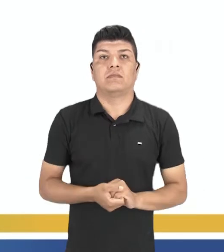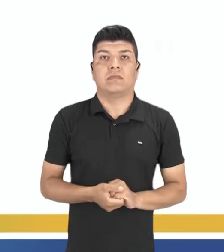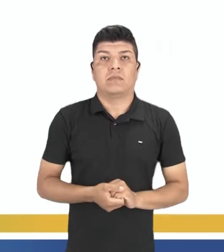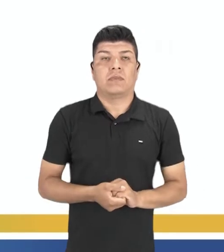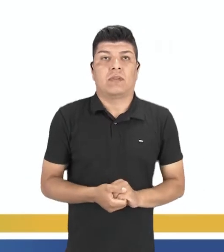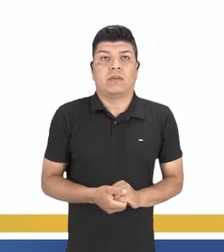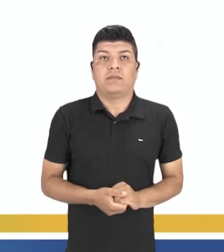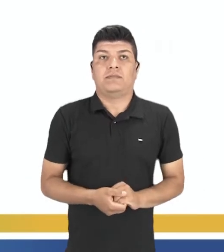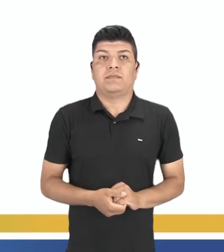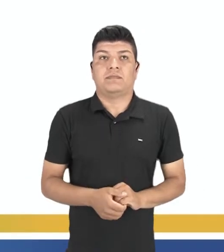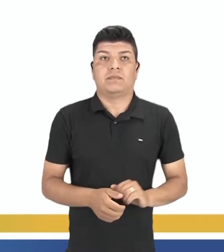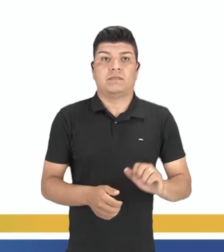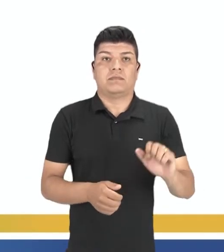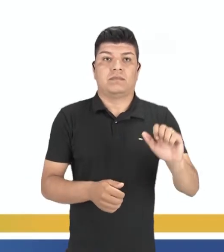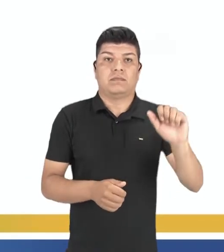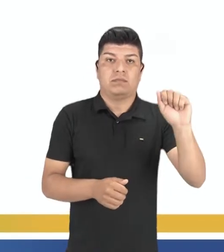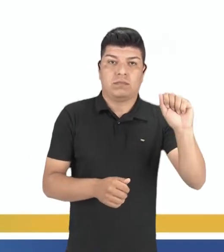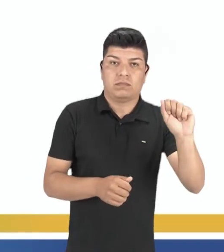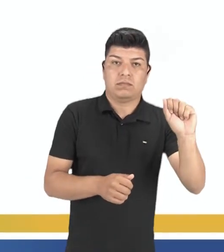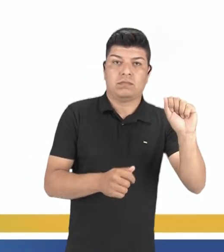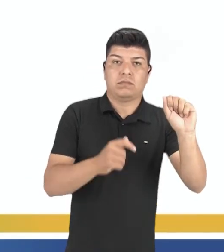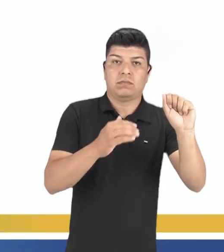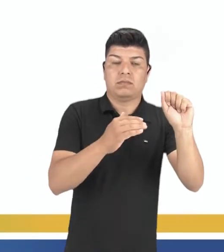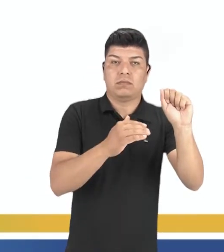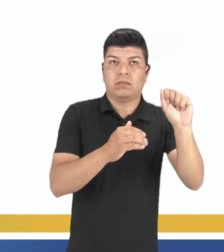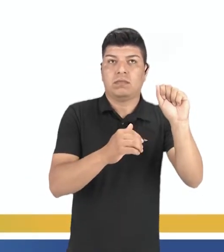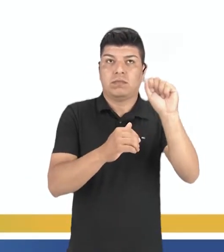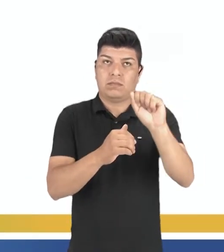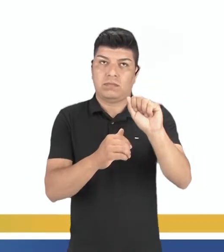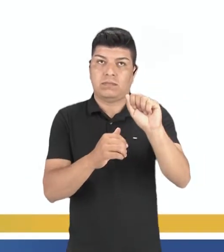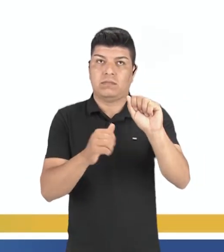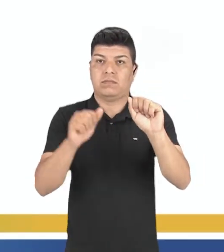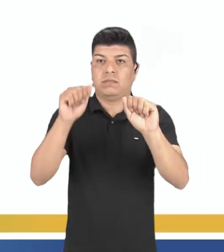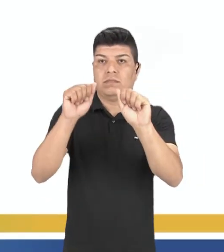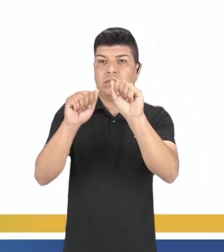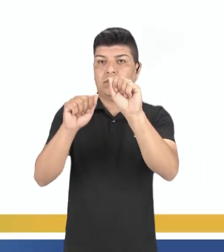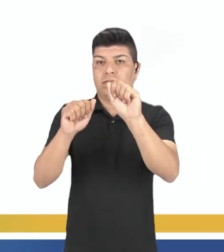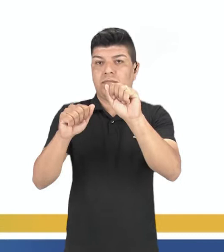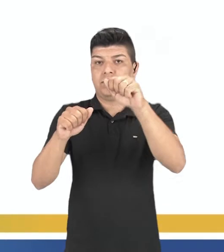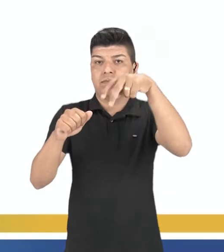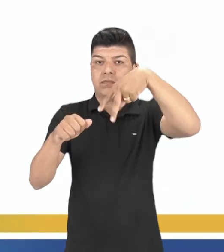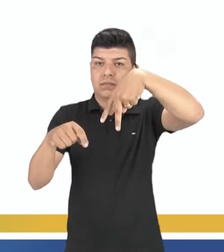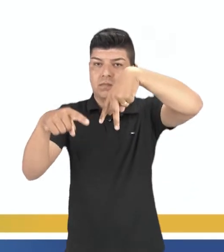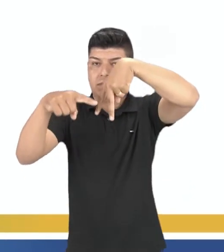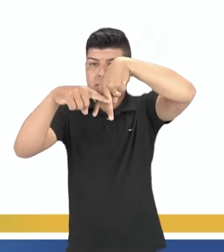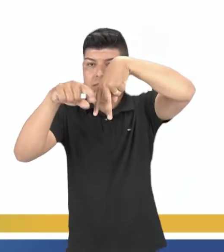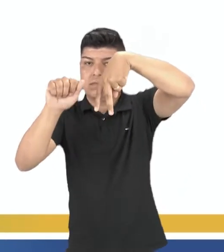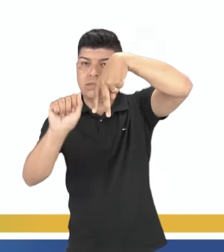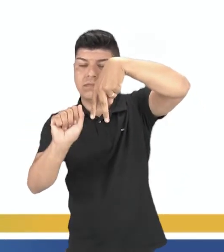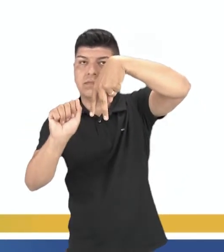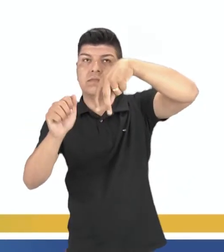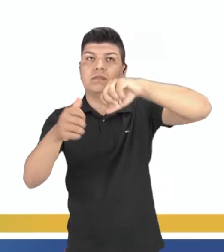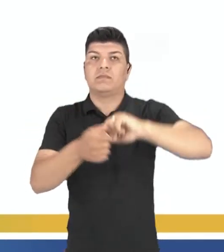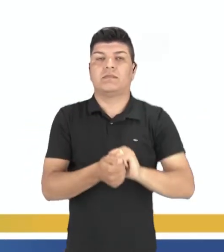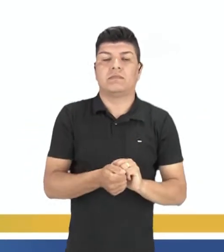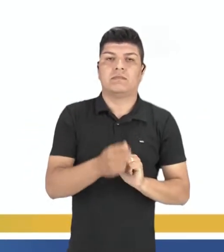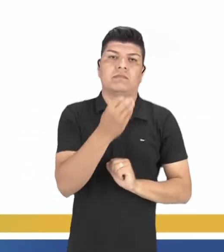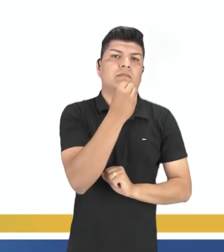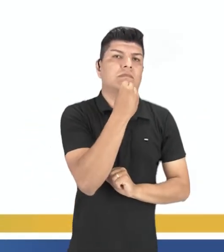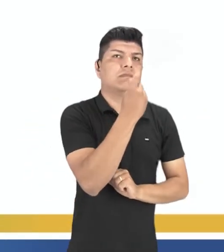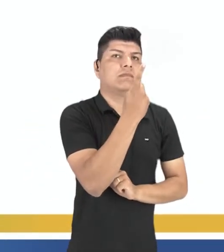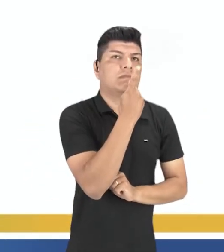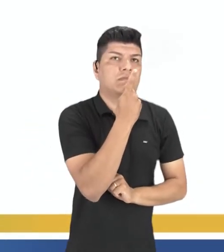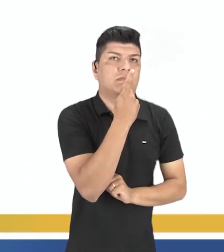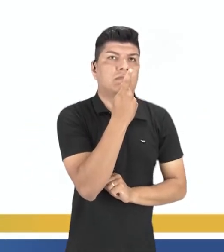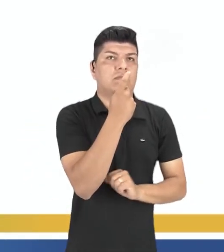tem, azão, azão, azão, azinho e azinho, azinho. Então, o que a probabilidade me ajuda? Ela ajuda a